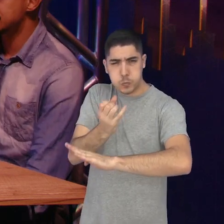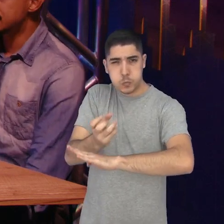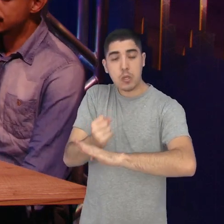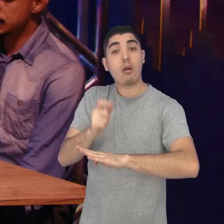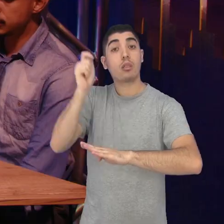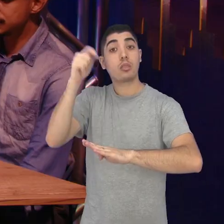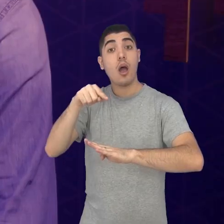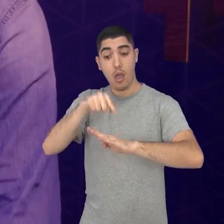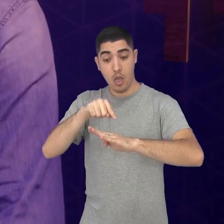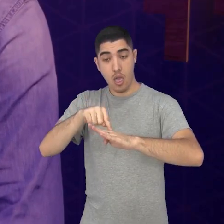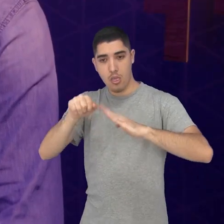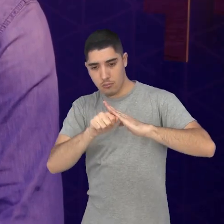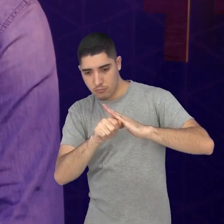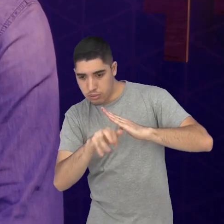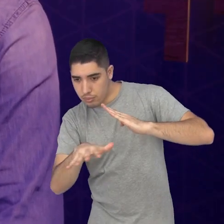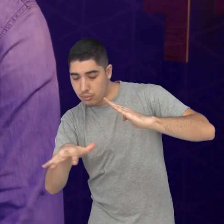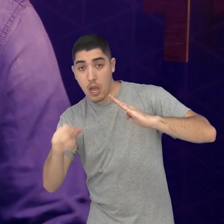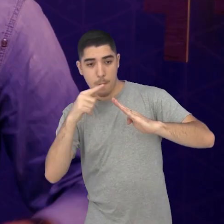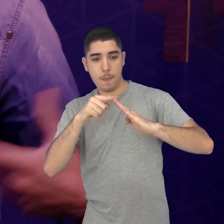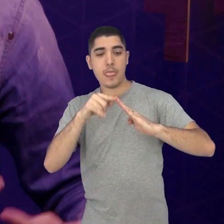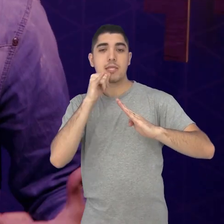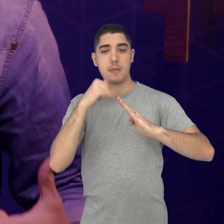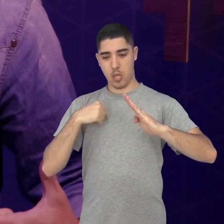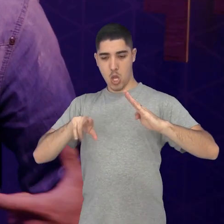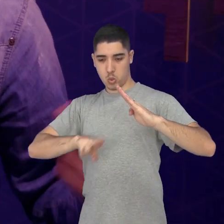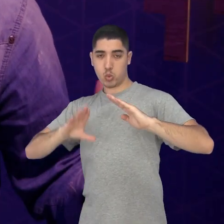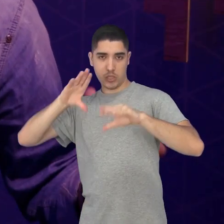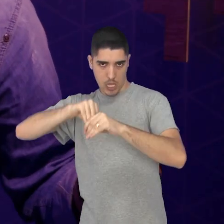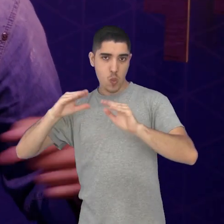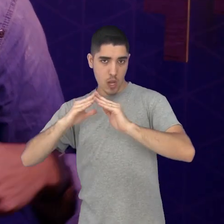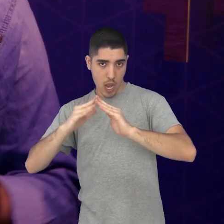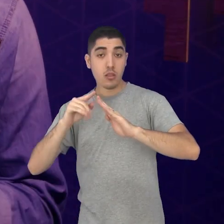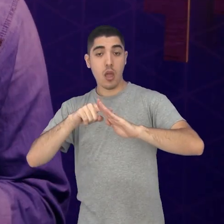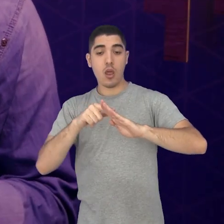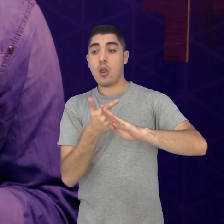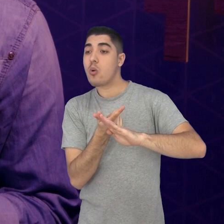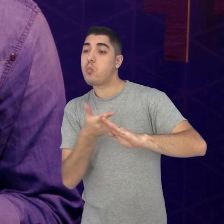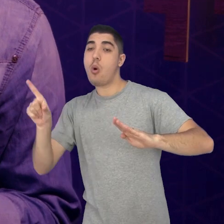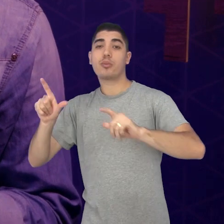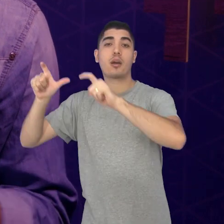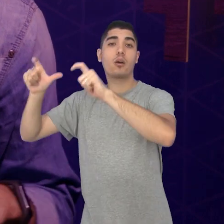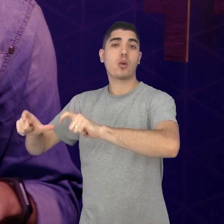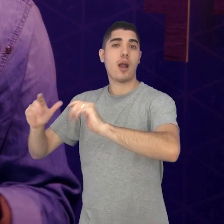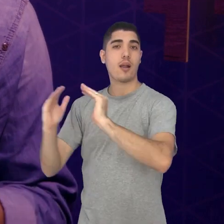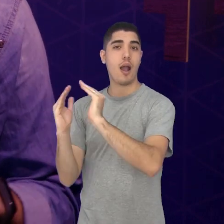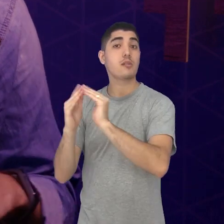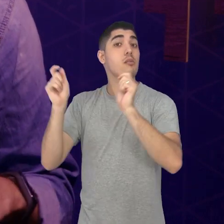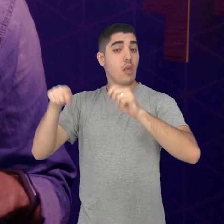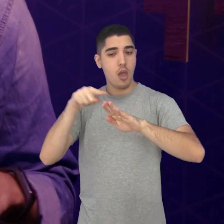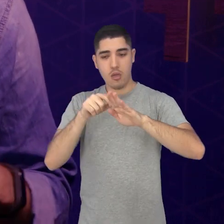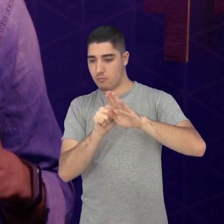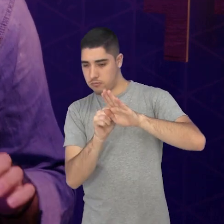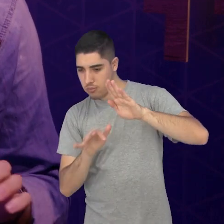casa, você pode direcionar a energia que sobrou, que você produziu, que sobrou, para um outro imóvel seu. Então,